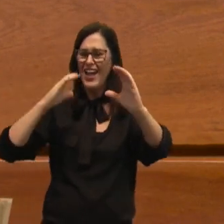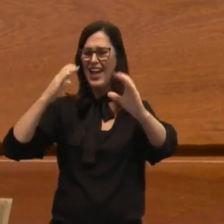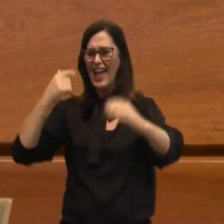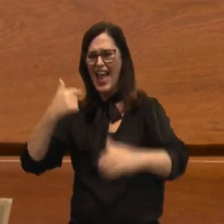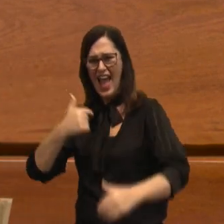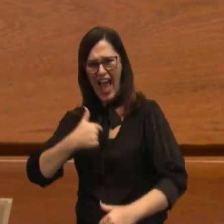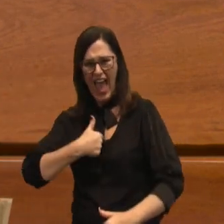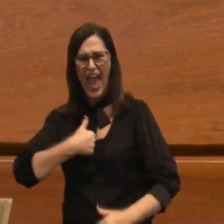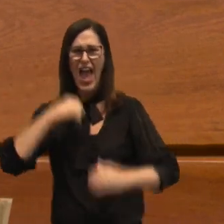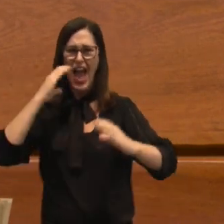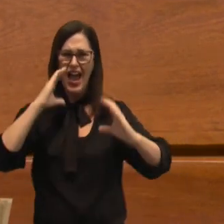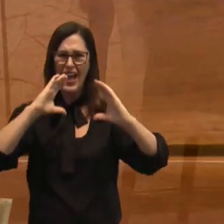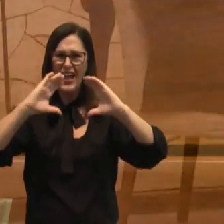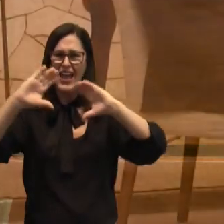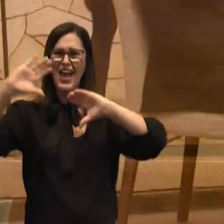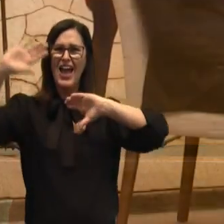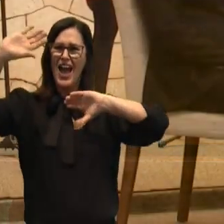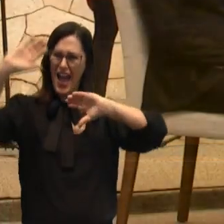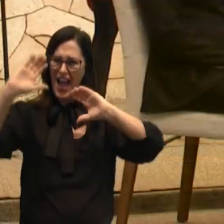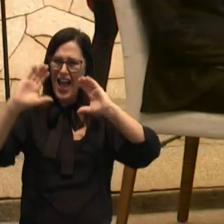cantarei,